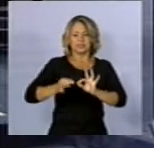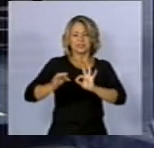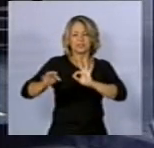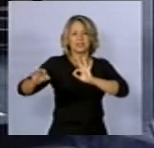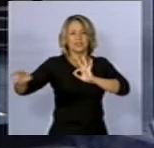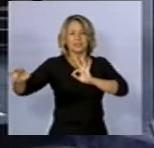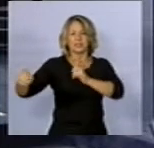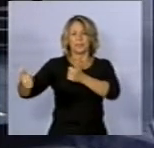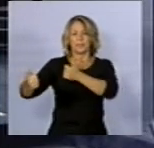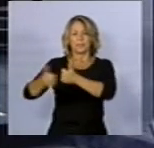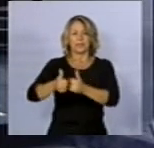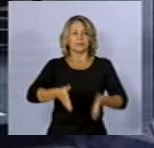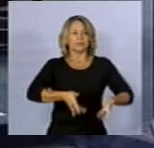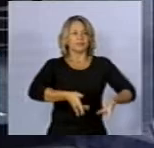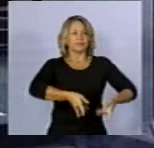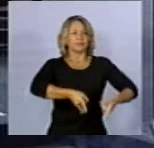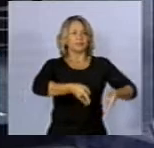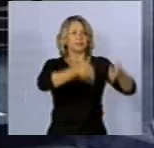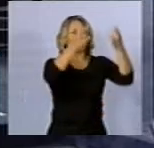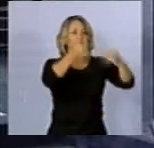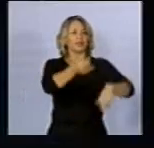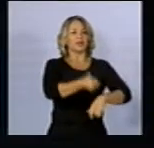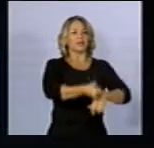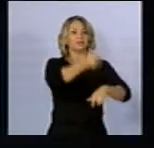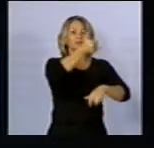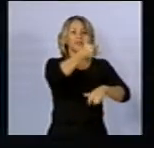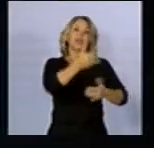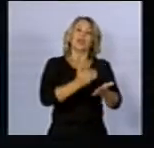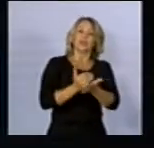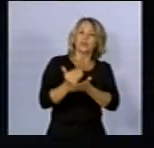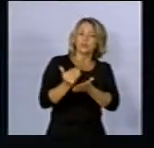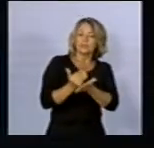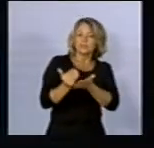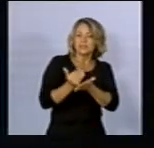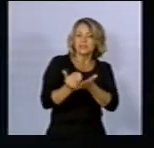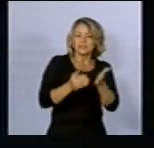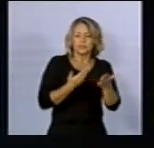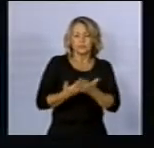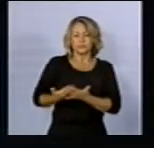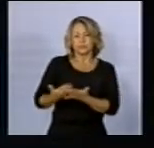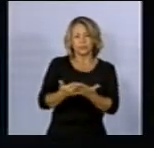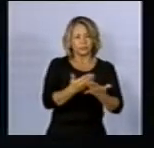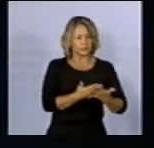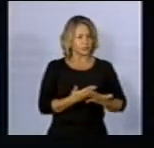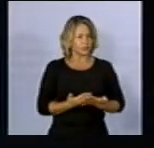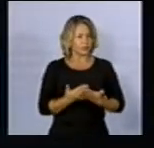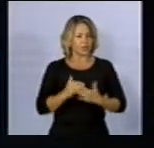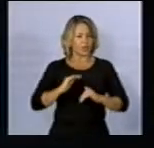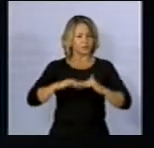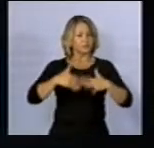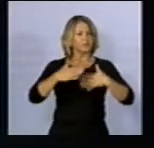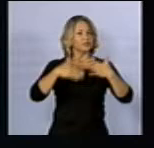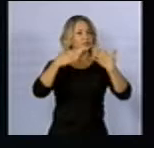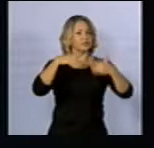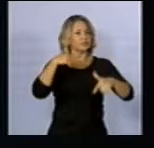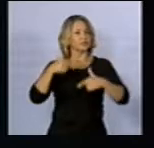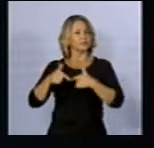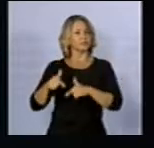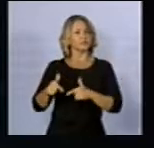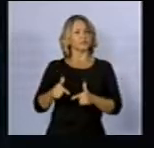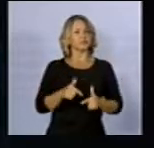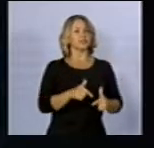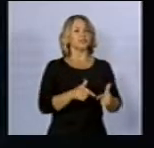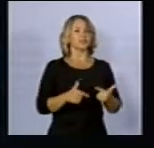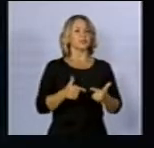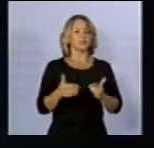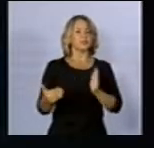de exposição. E, a partir disso, então, vem sendo desenvolvidos, já no final